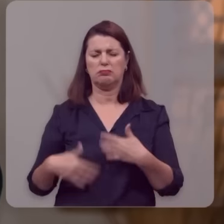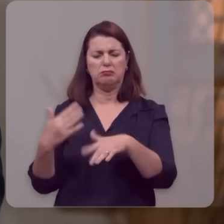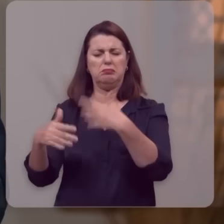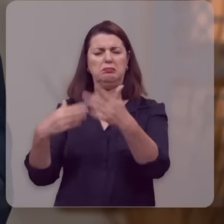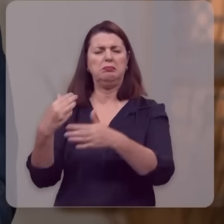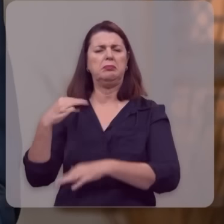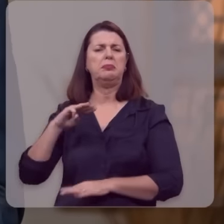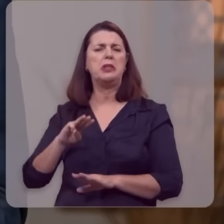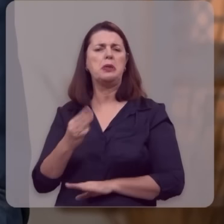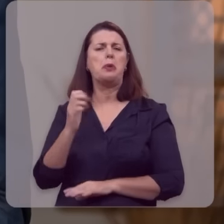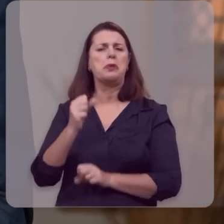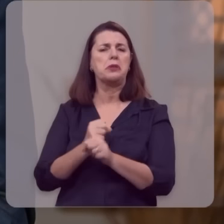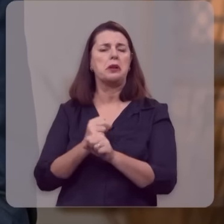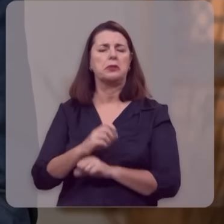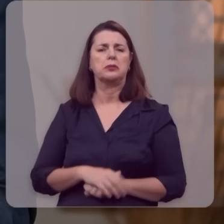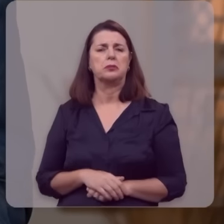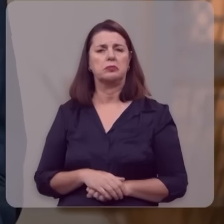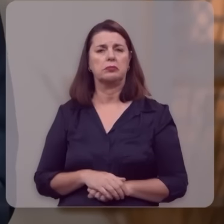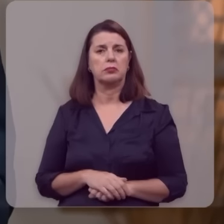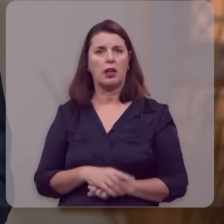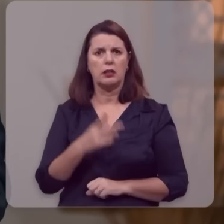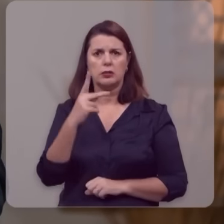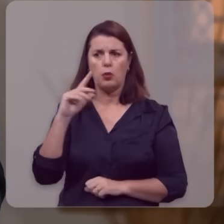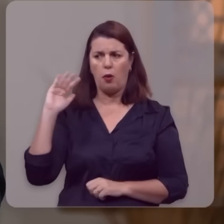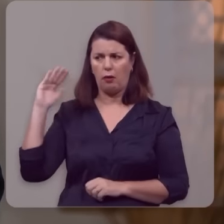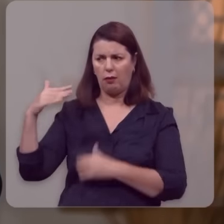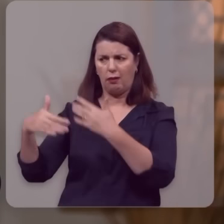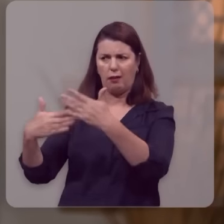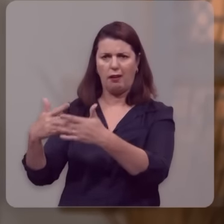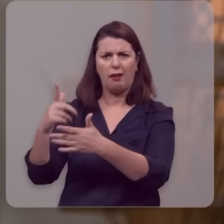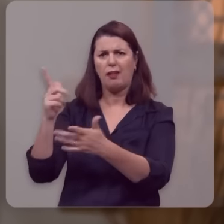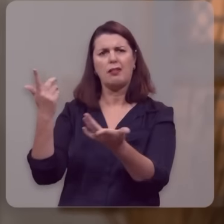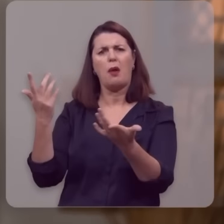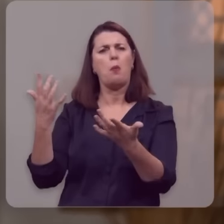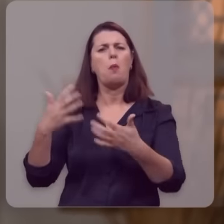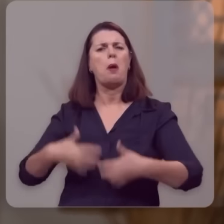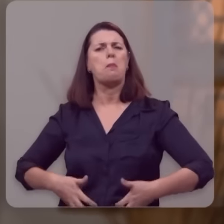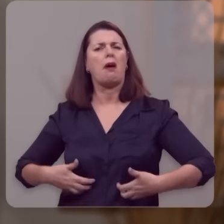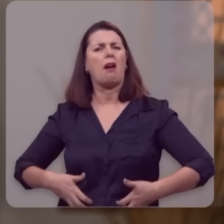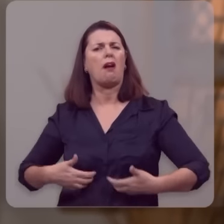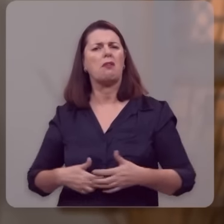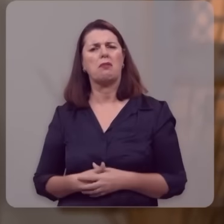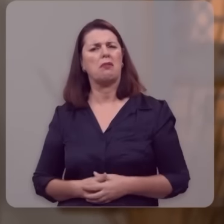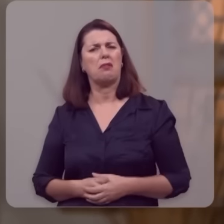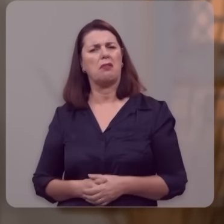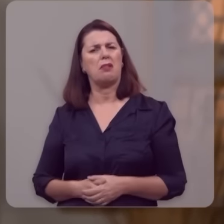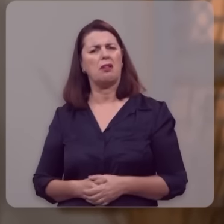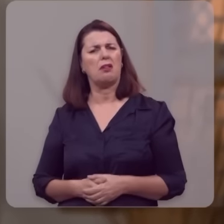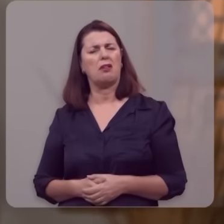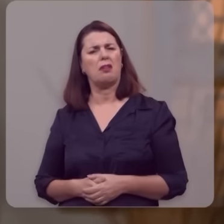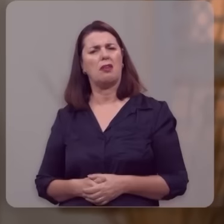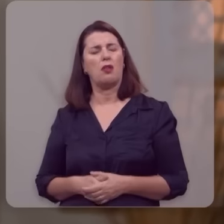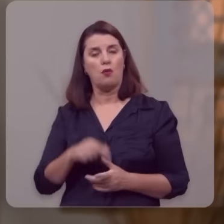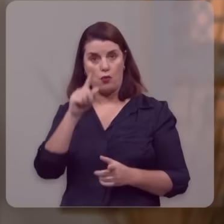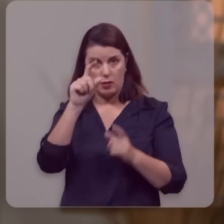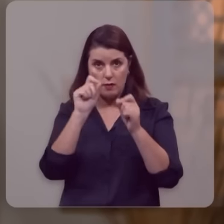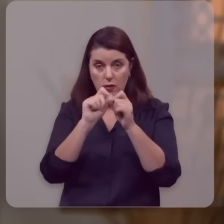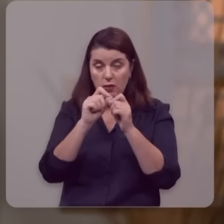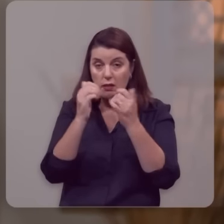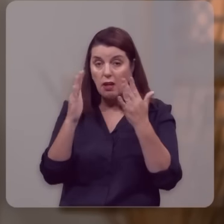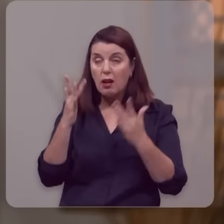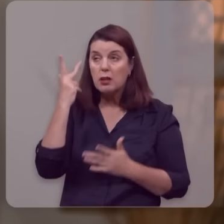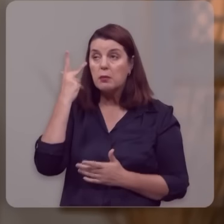de milhões e milhões anos seus ancestrais não são símios você foi criado